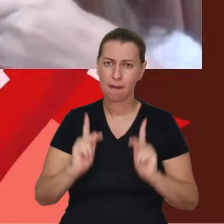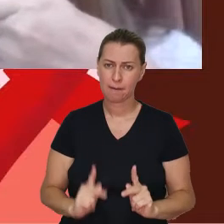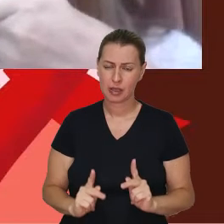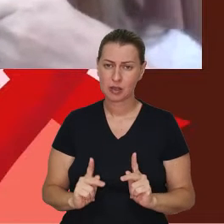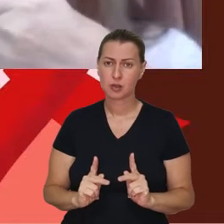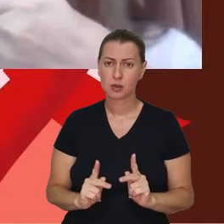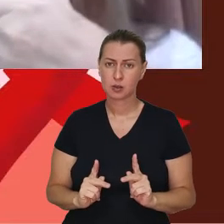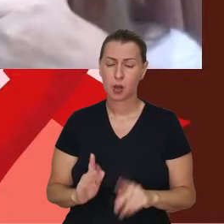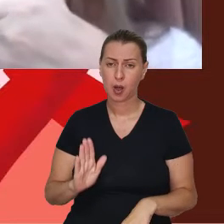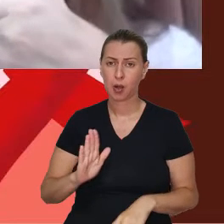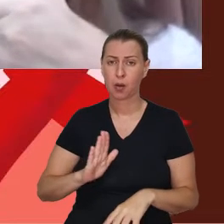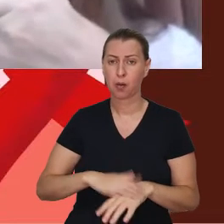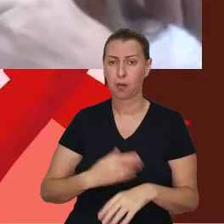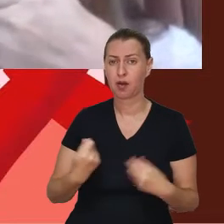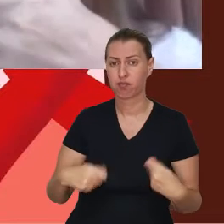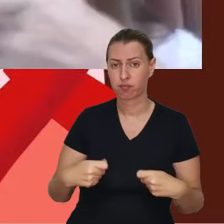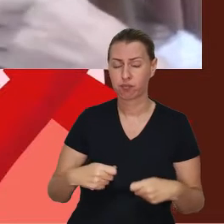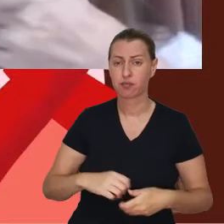com frequência maior.